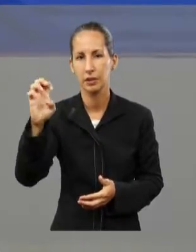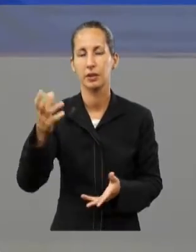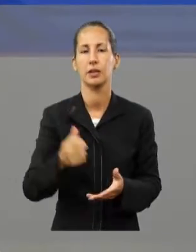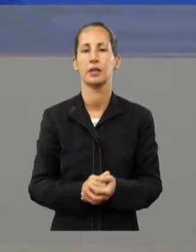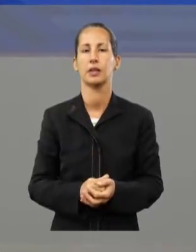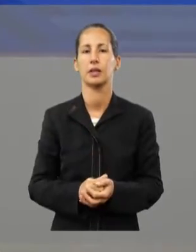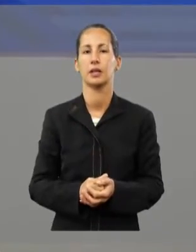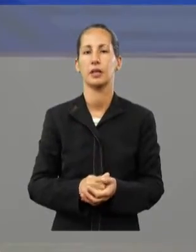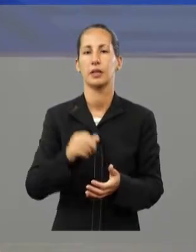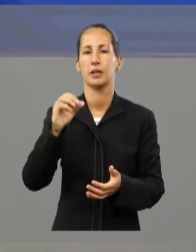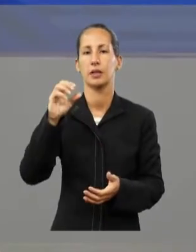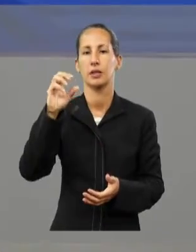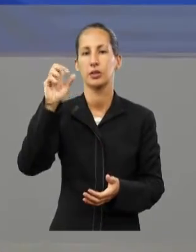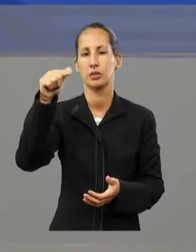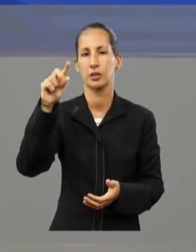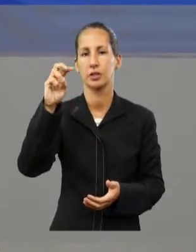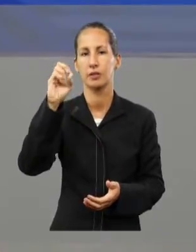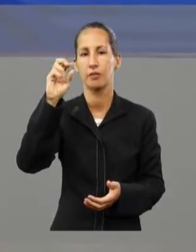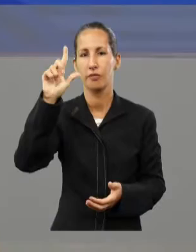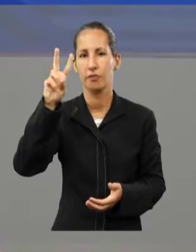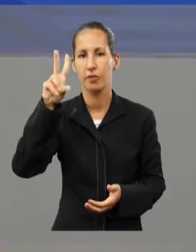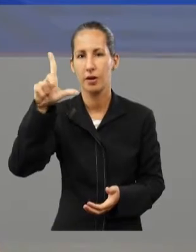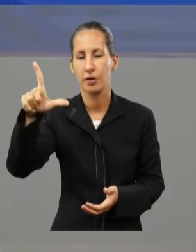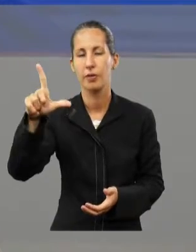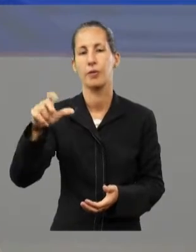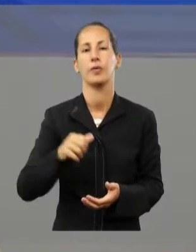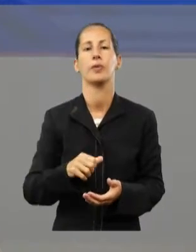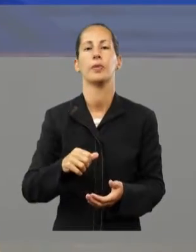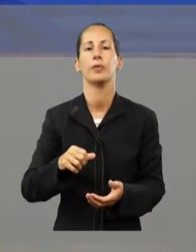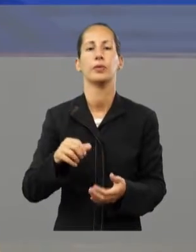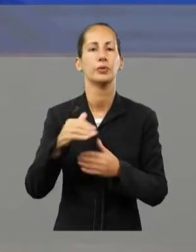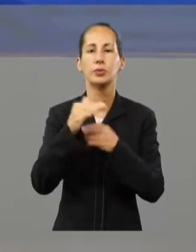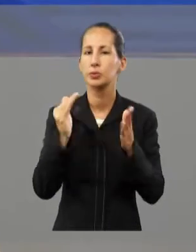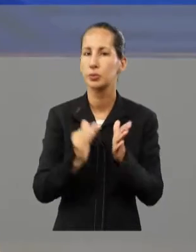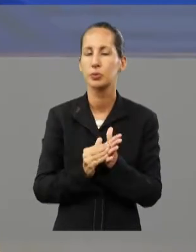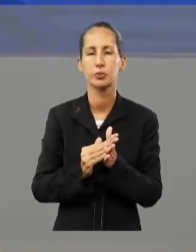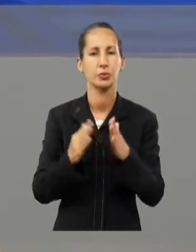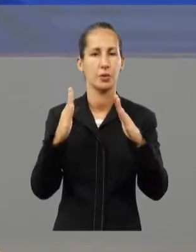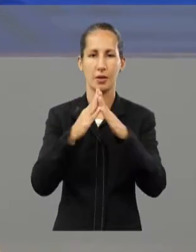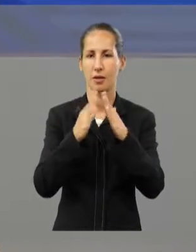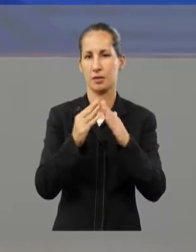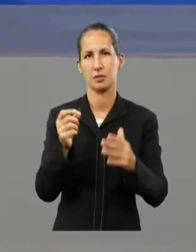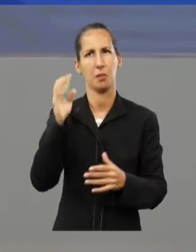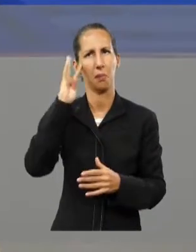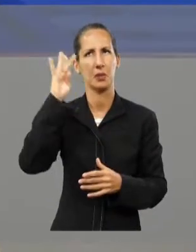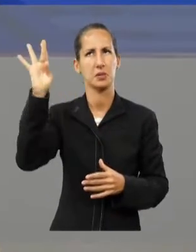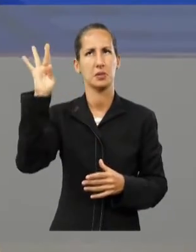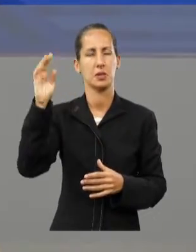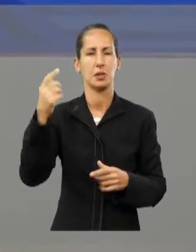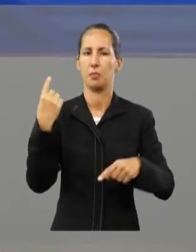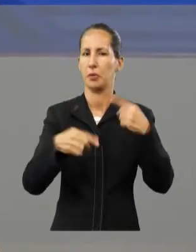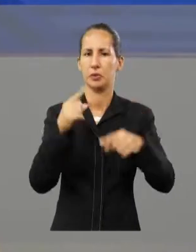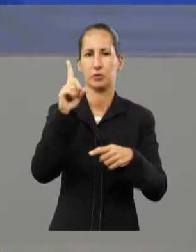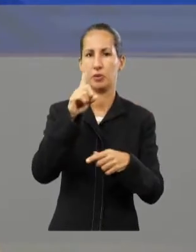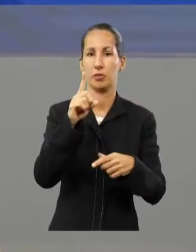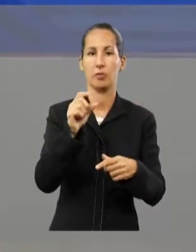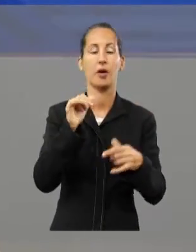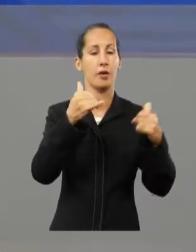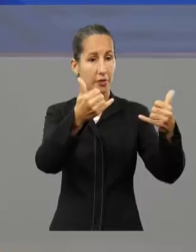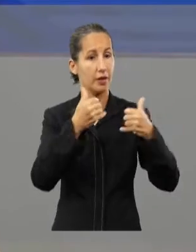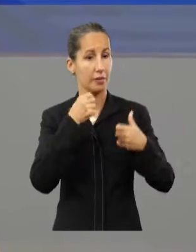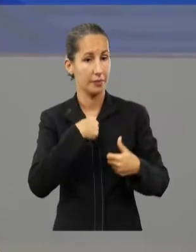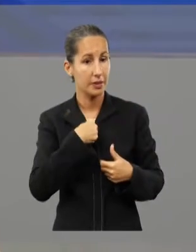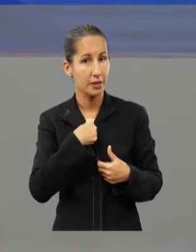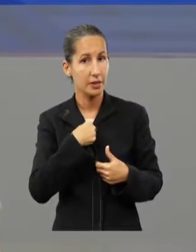Ribeiro, Genival Santo, todo cantor passou na minha casa. Mas não pensei nunca em ser político. E o povo dizia, Dagorro,